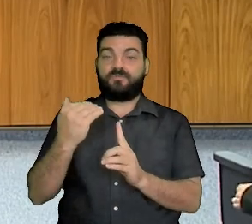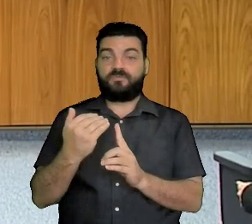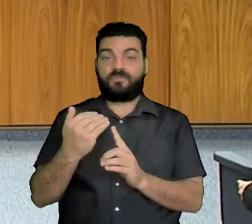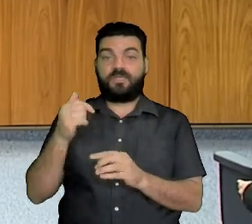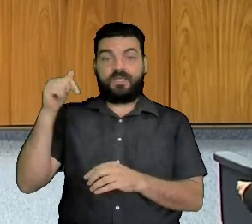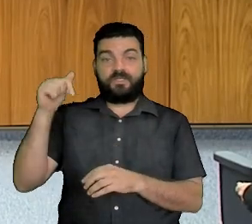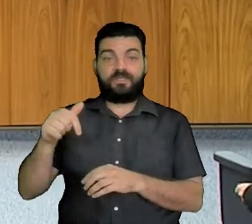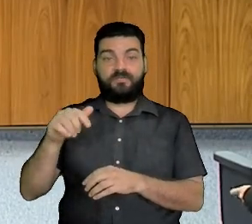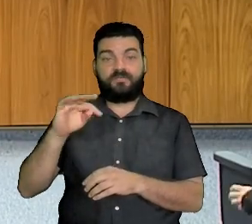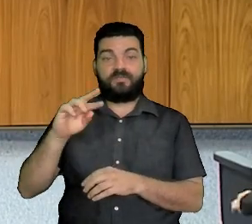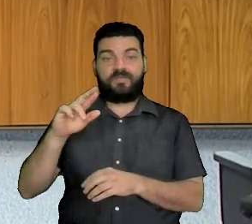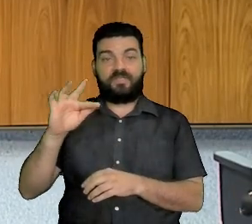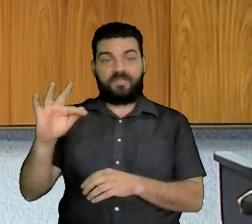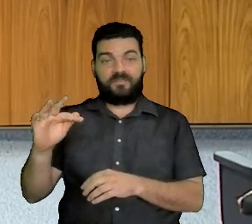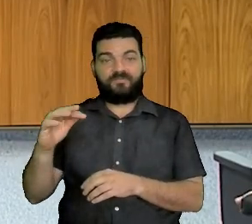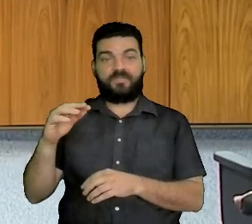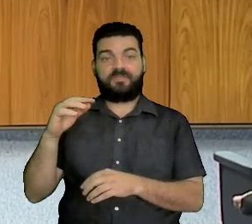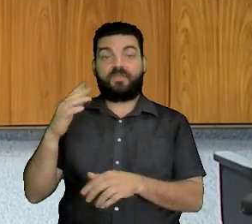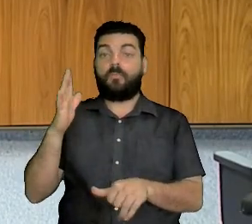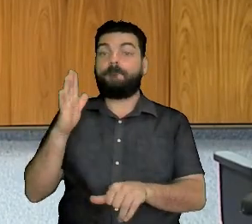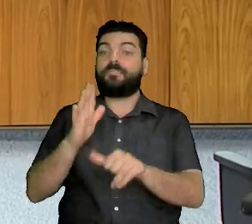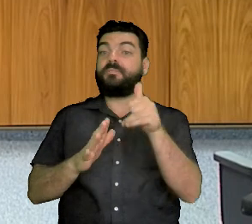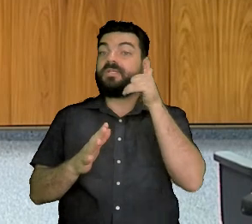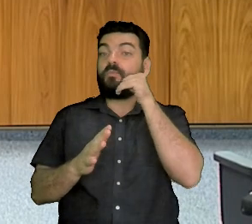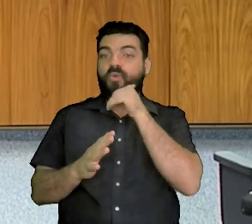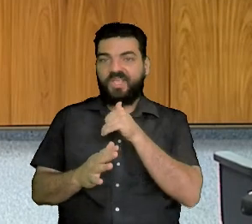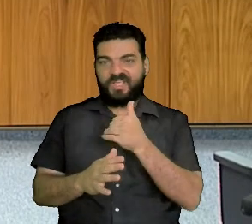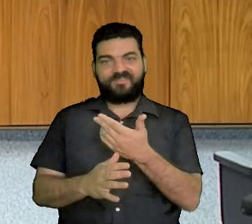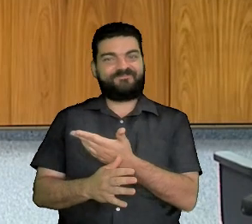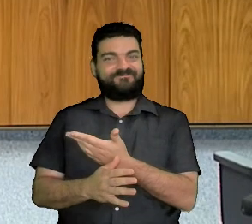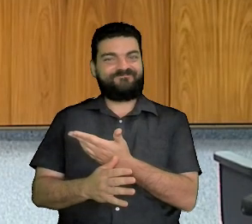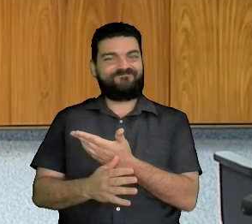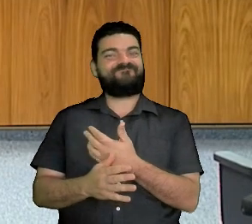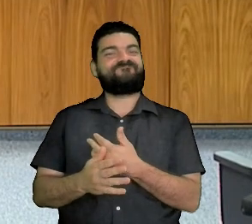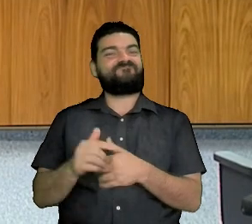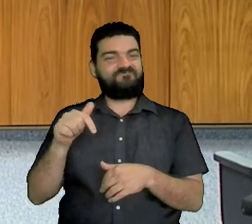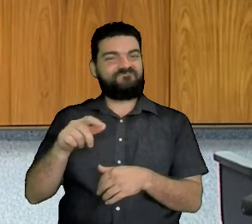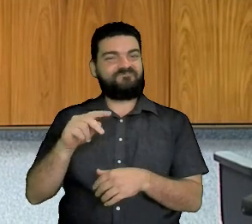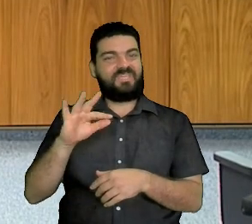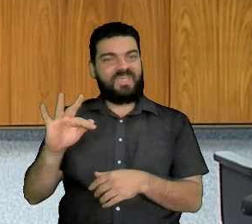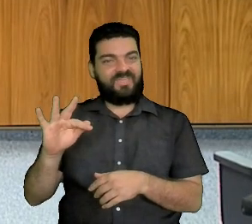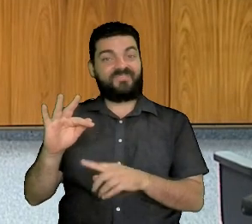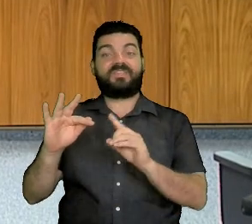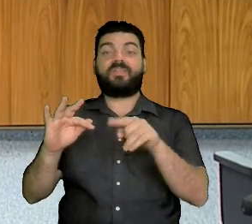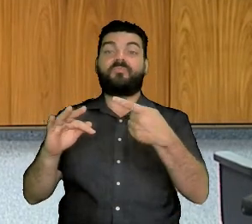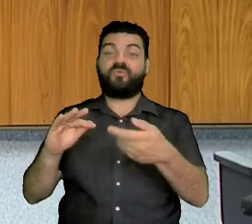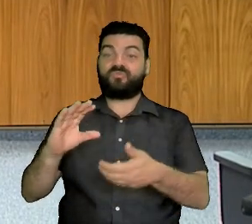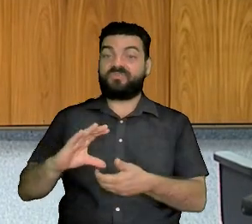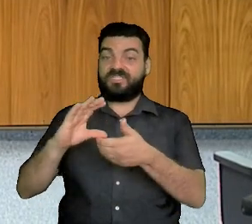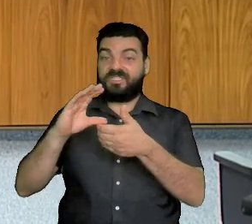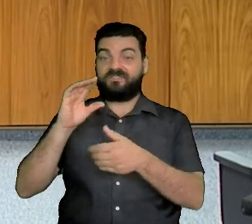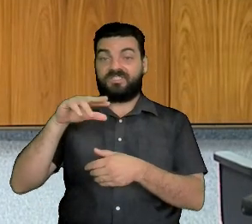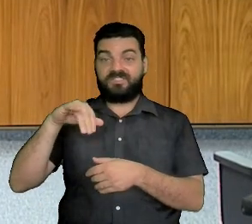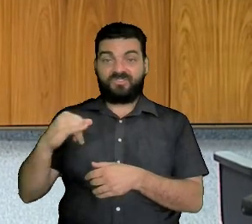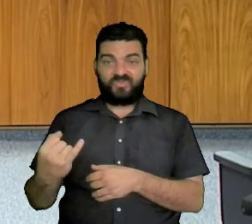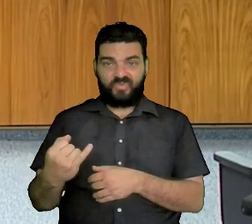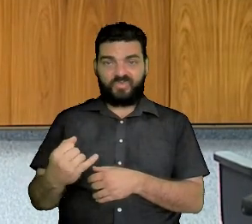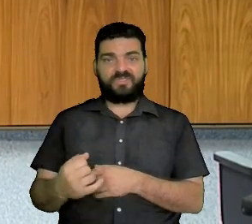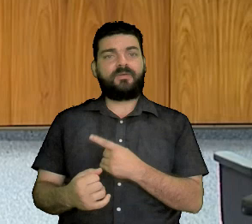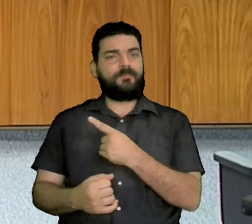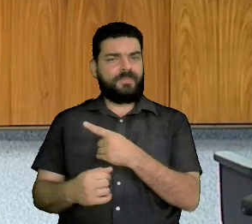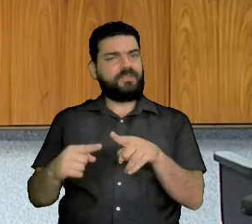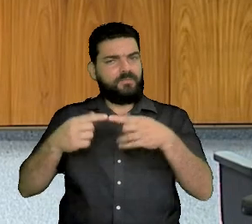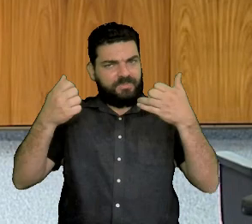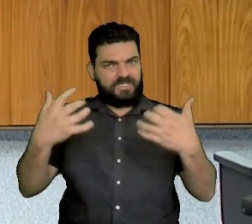nosso tribunal, que eu digo primeiro desembargadora do nosso tribunal e depois conselheira do CNJ, porque ela também o